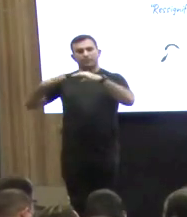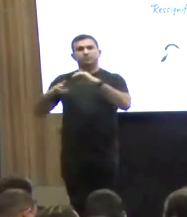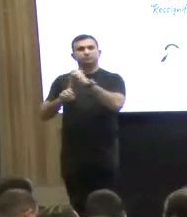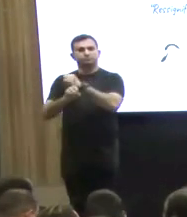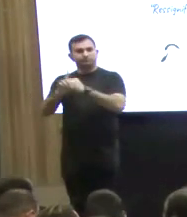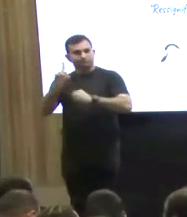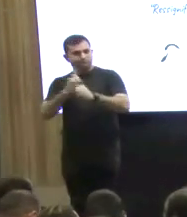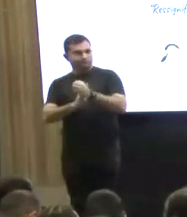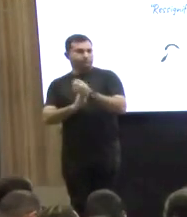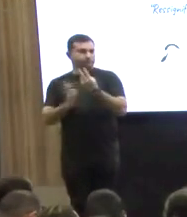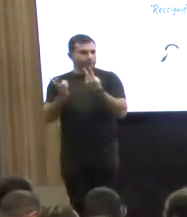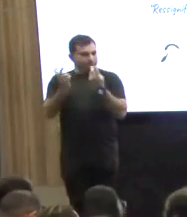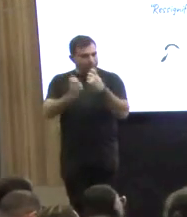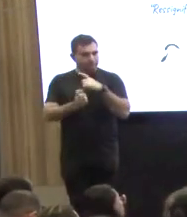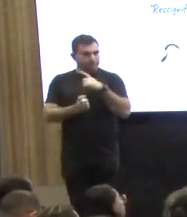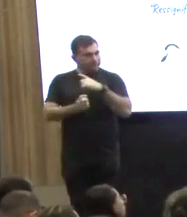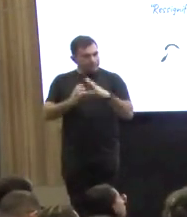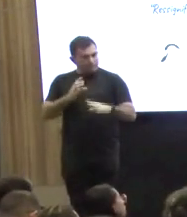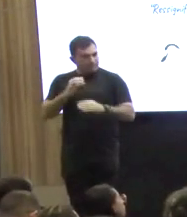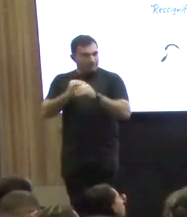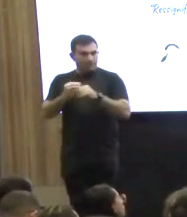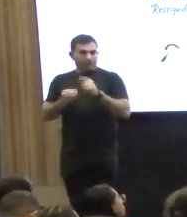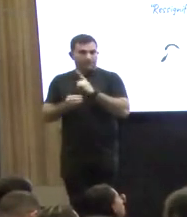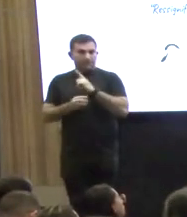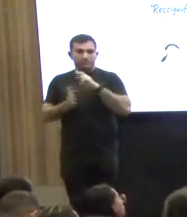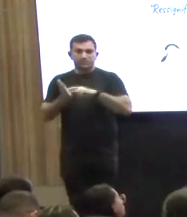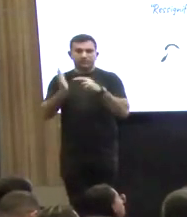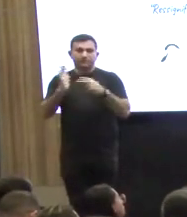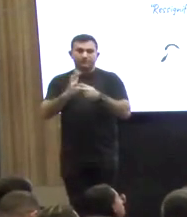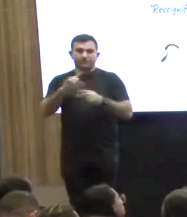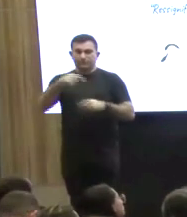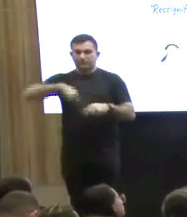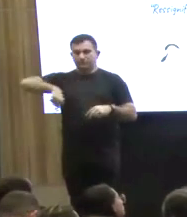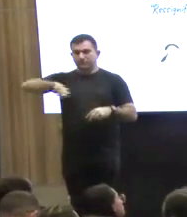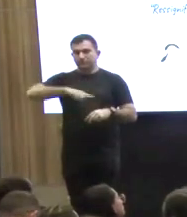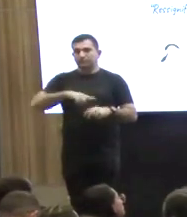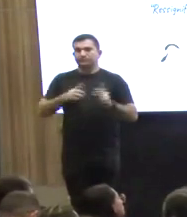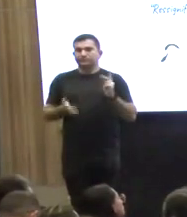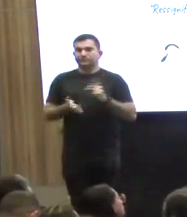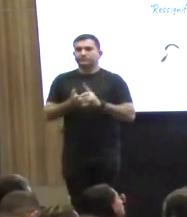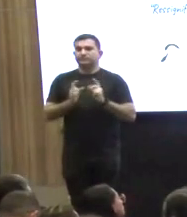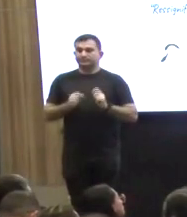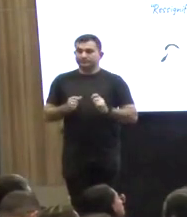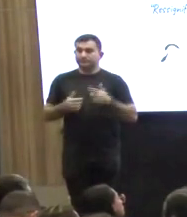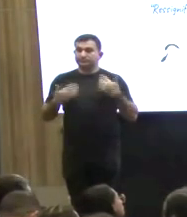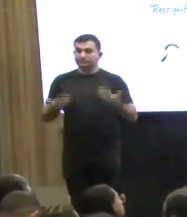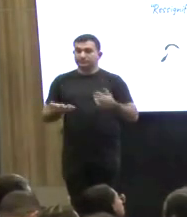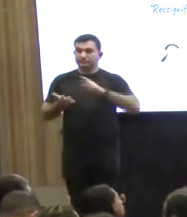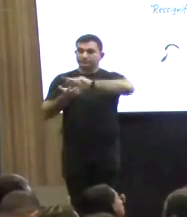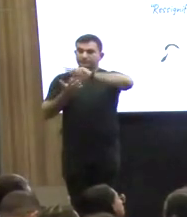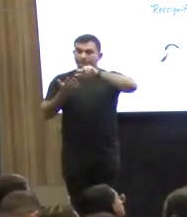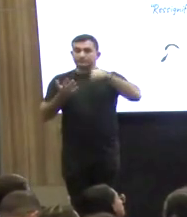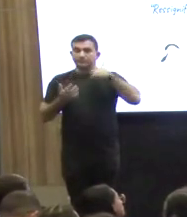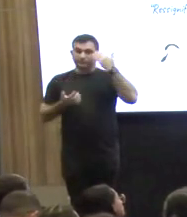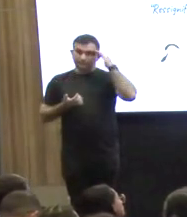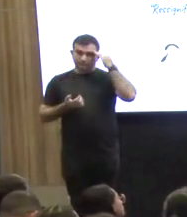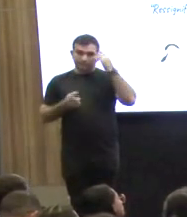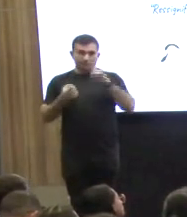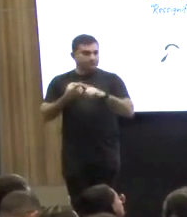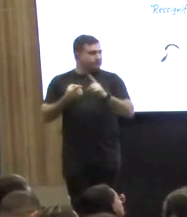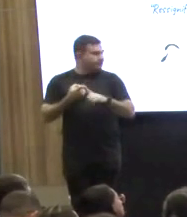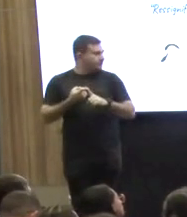a radicalidade e a complexidade do que isso significa para nós. Então, a diversidade, ela também, eu a entendo, e eu gosto